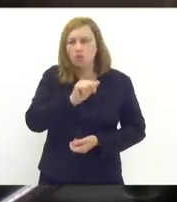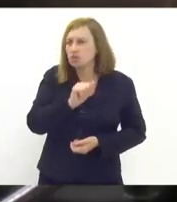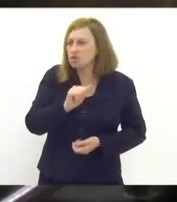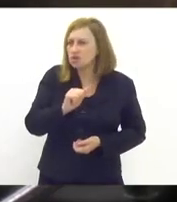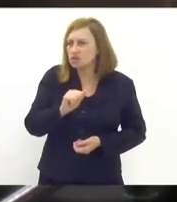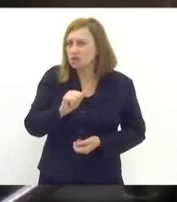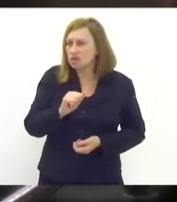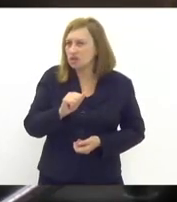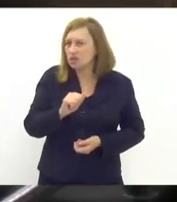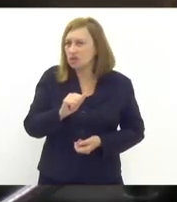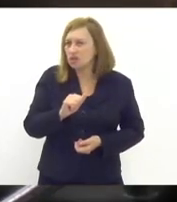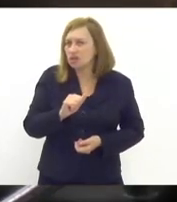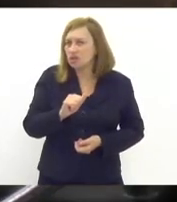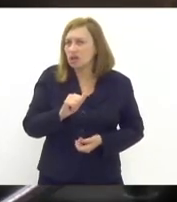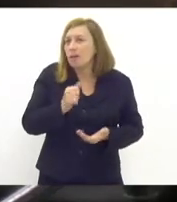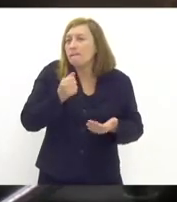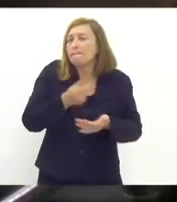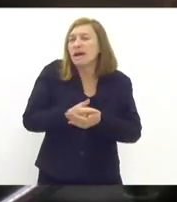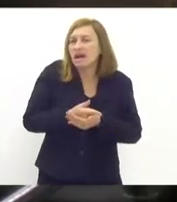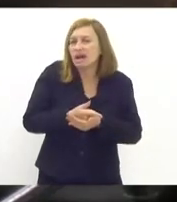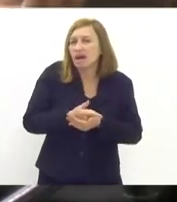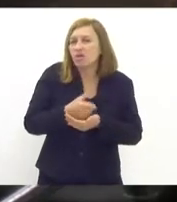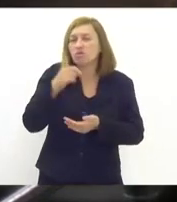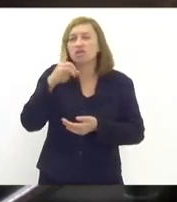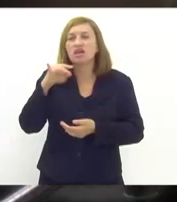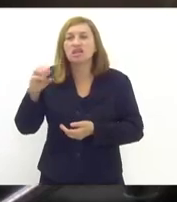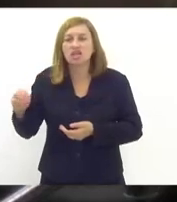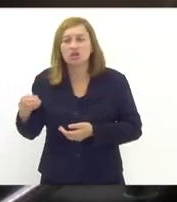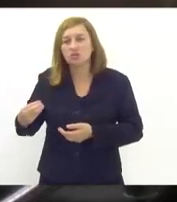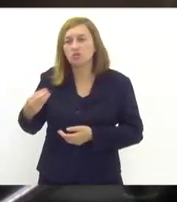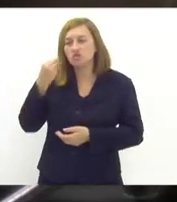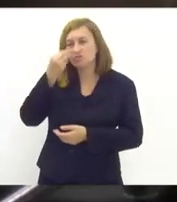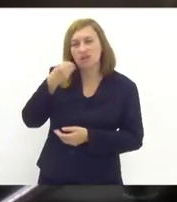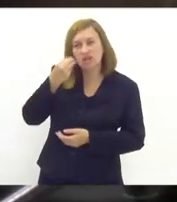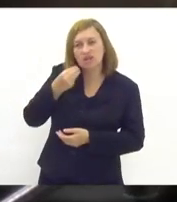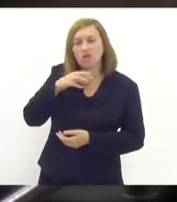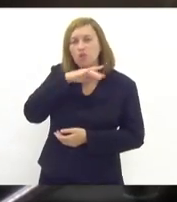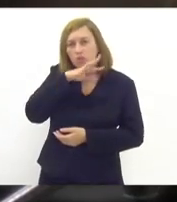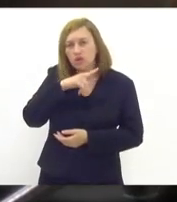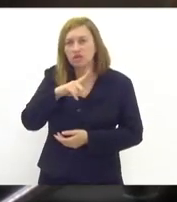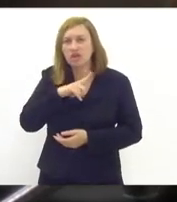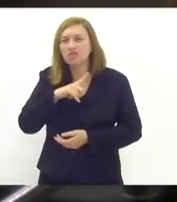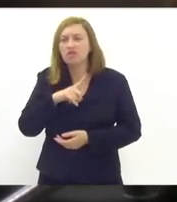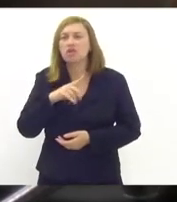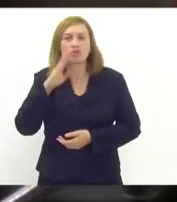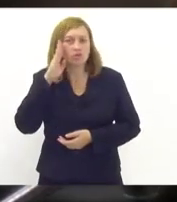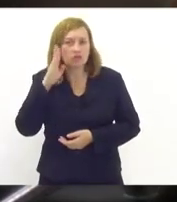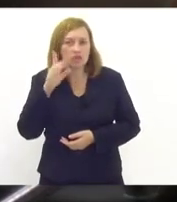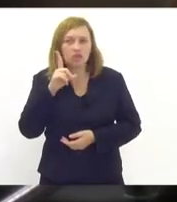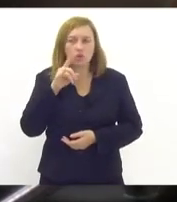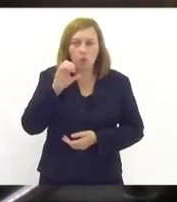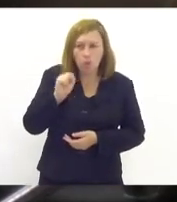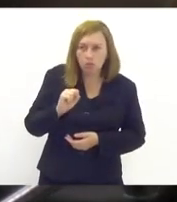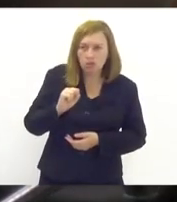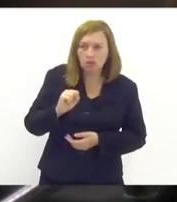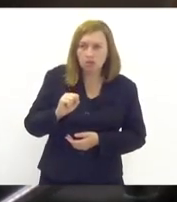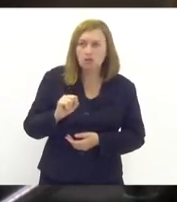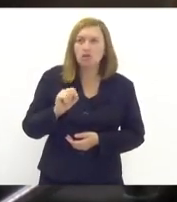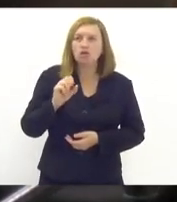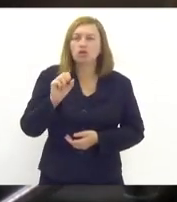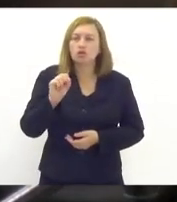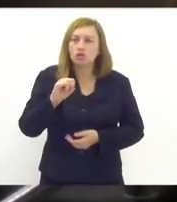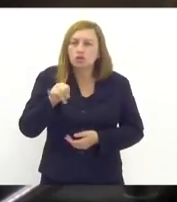mensurar em valores o que o Danilo Félix passou, o que o soldado Douglas passou, o que o Justino